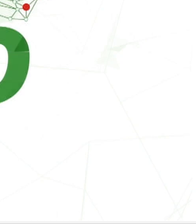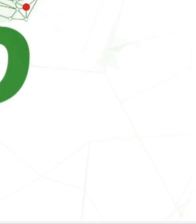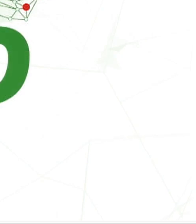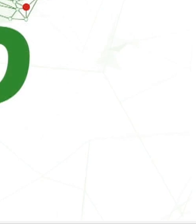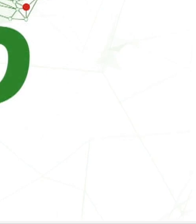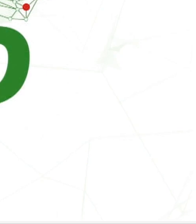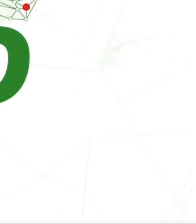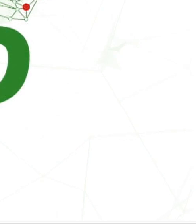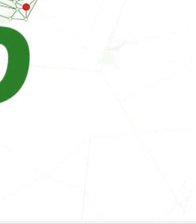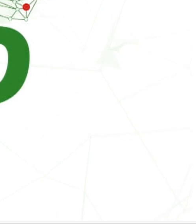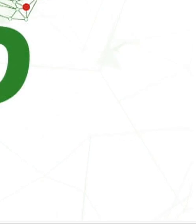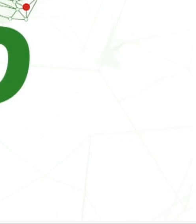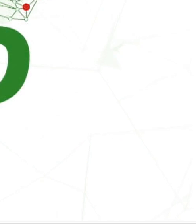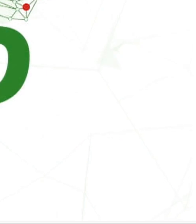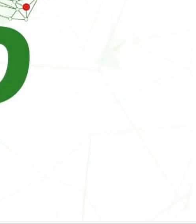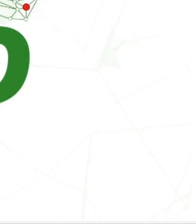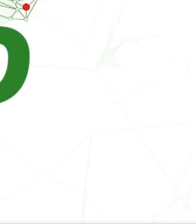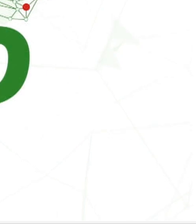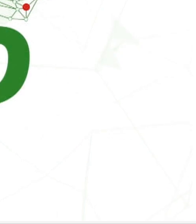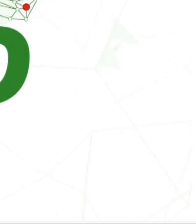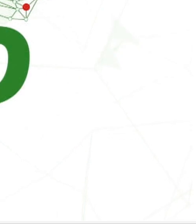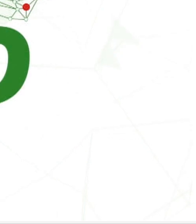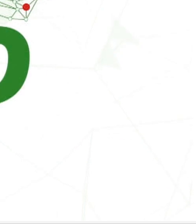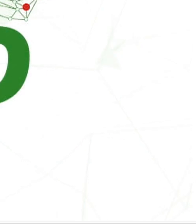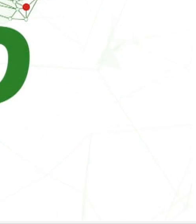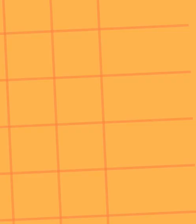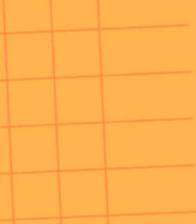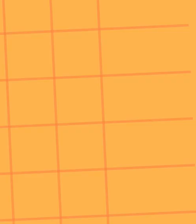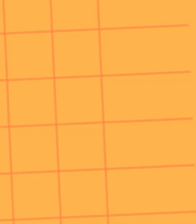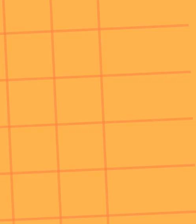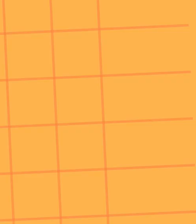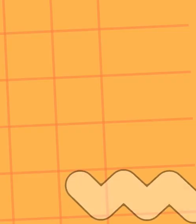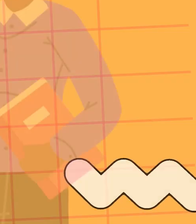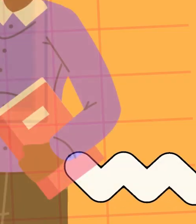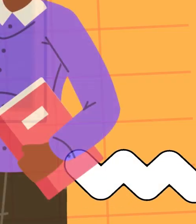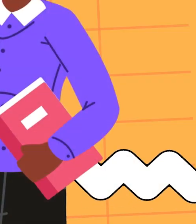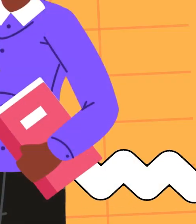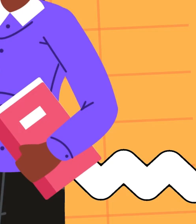Educação à distância, mudando realidades.